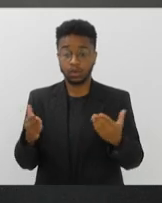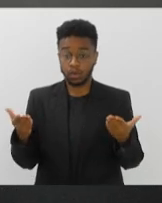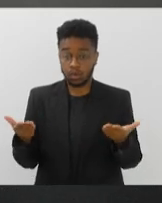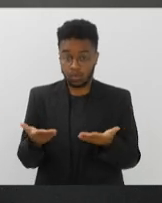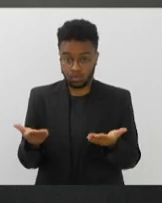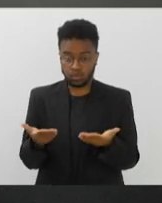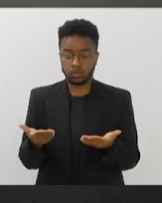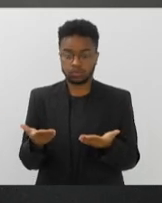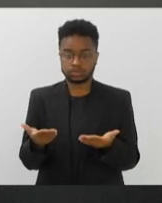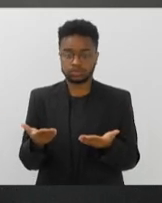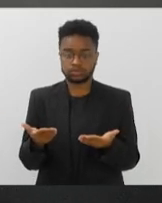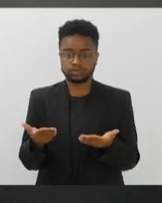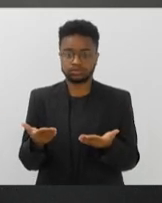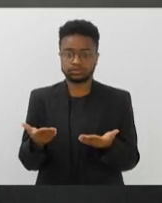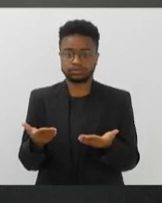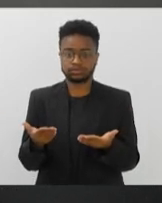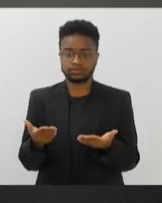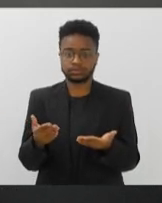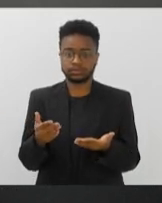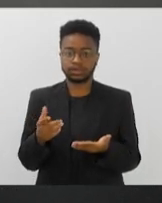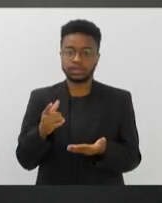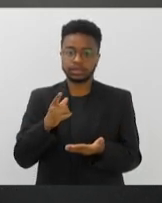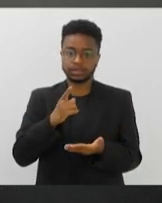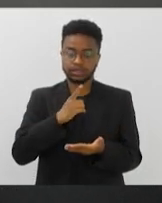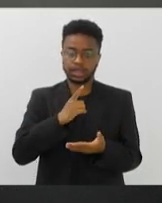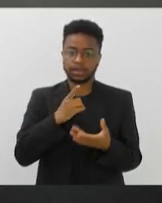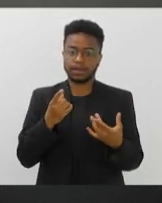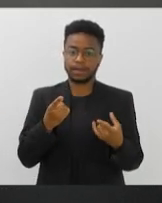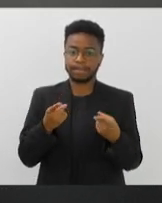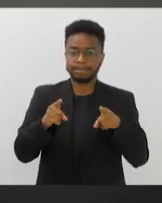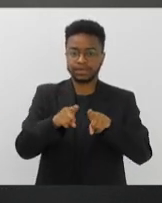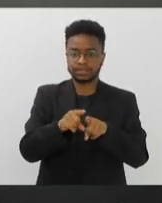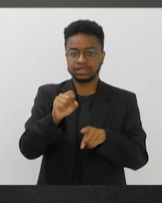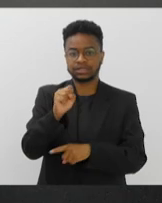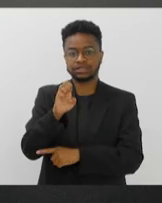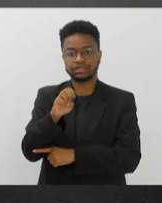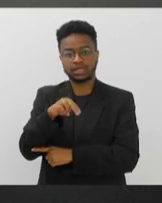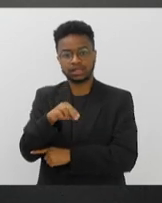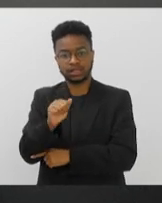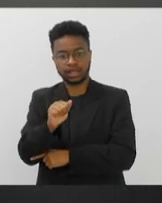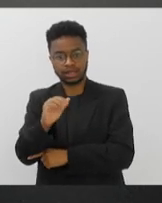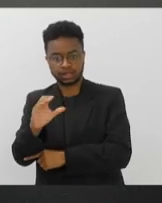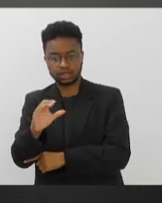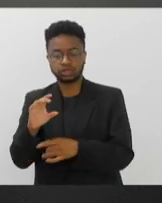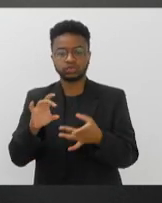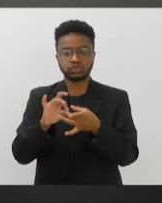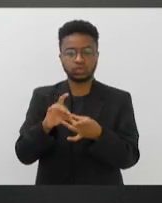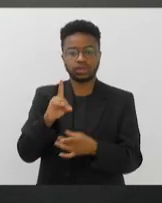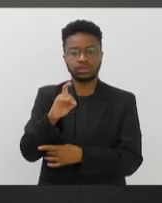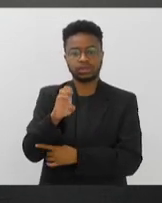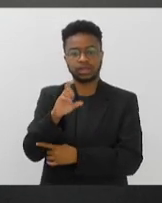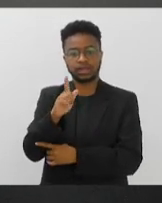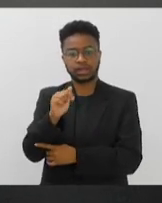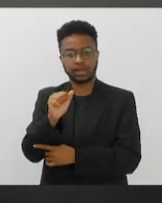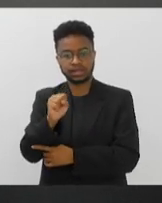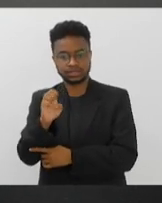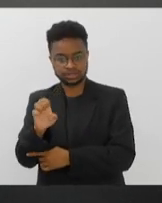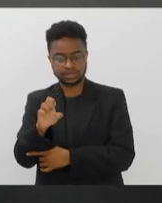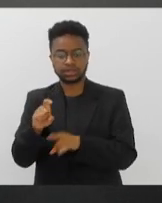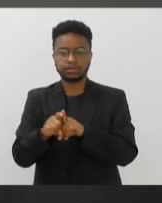eh existem termos de parceria do Senac com Degas Secretaria Estadual de Educação